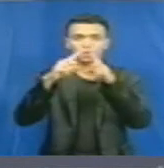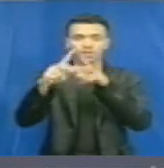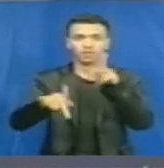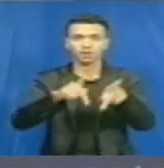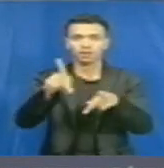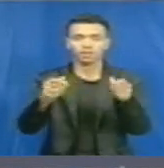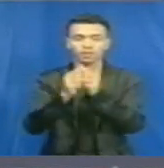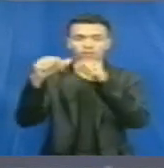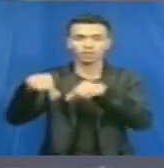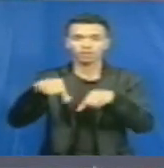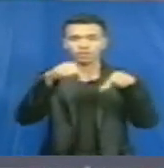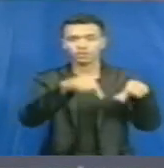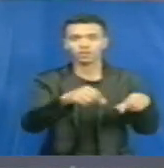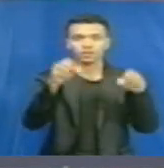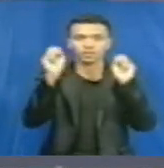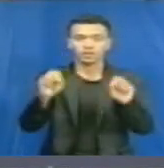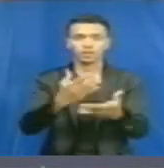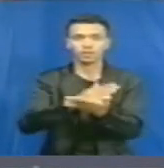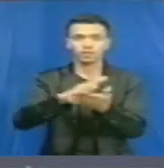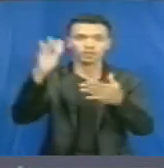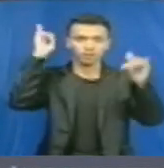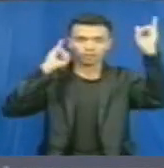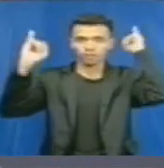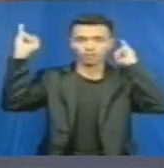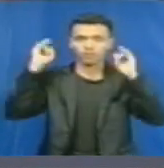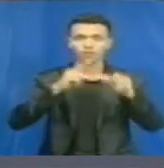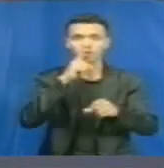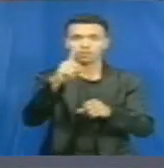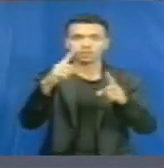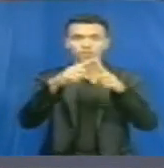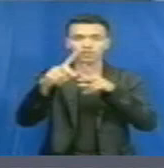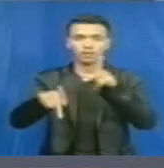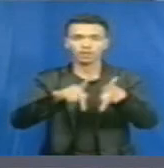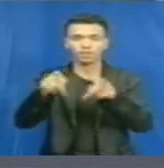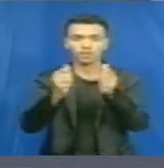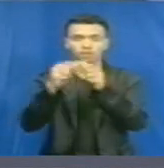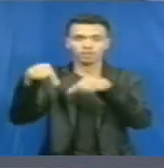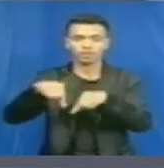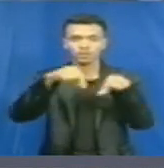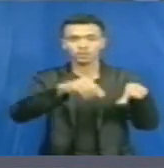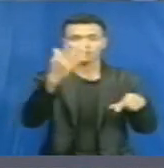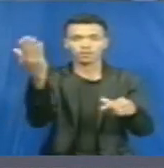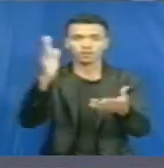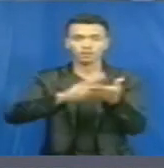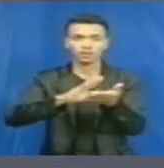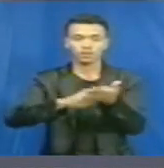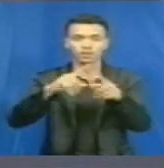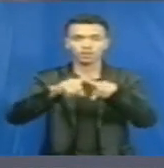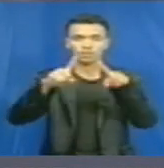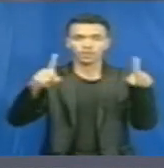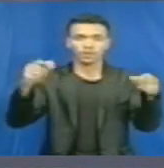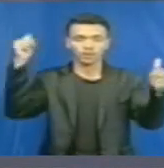deficiência nune bele fahe informação do los ba ema ho deficiência e a escola mai be e a realidade